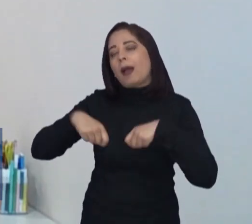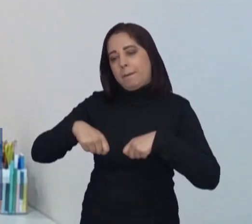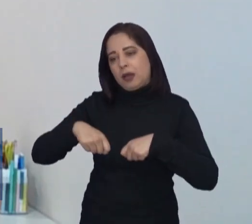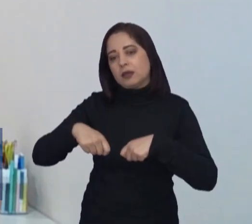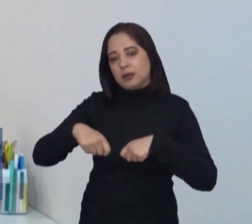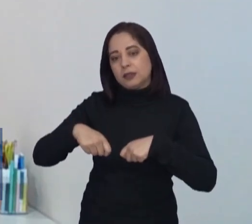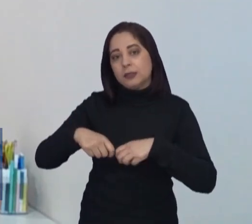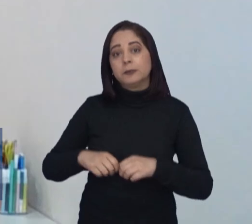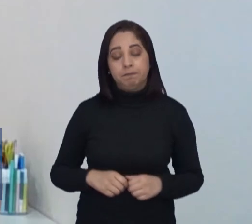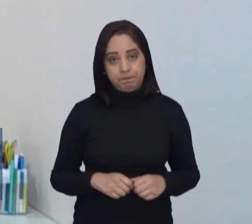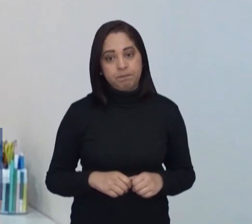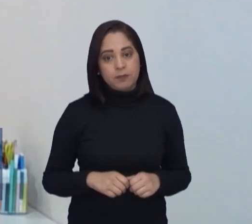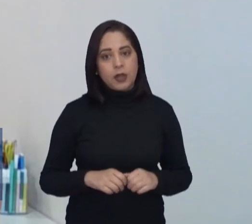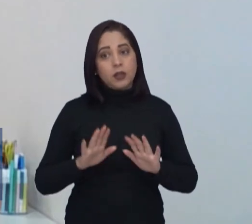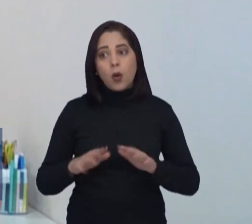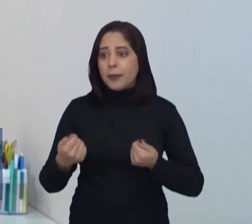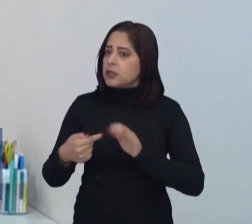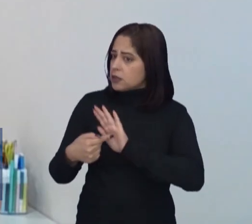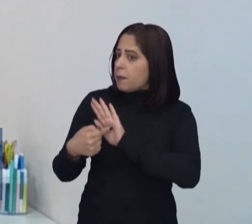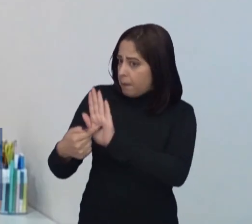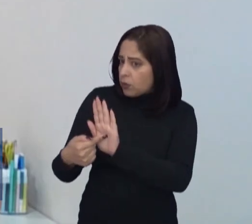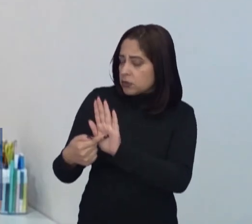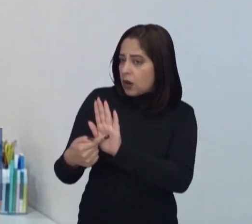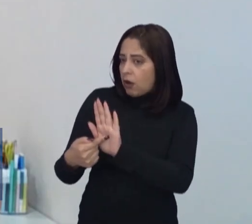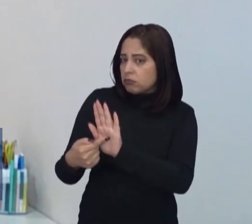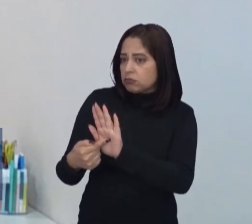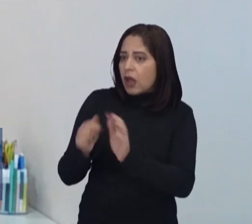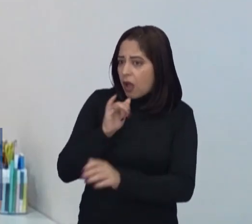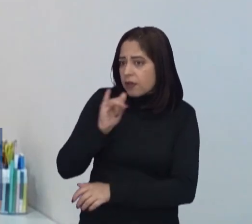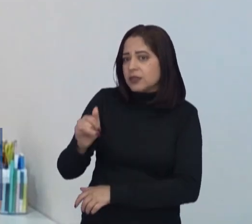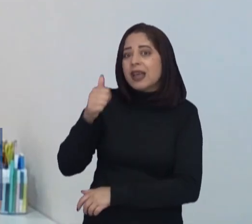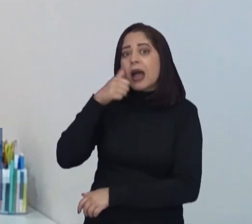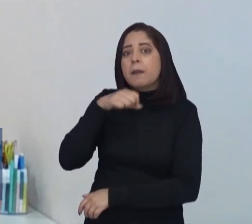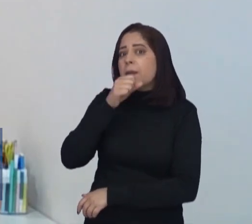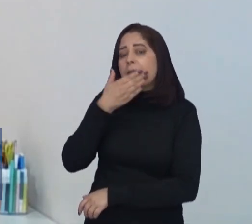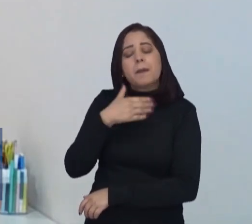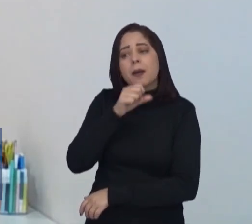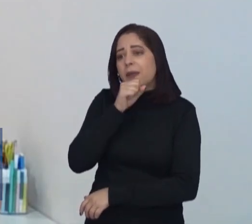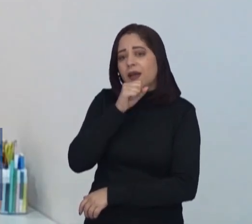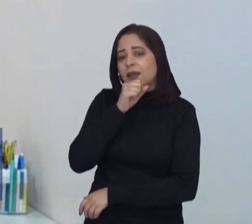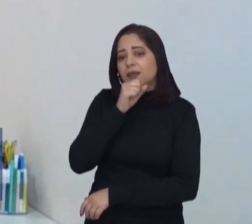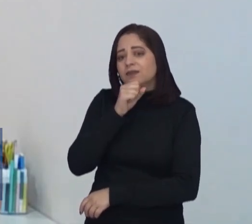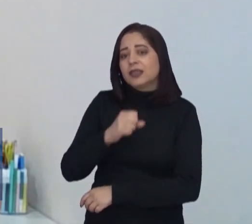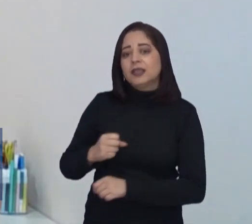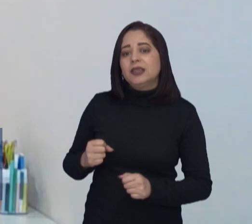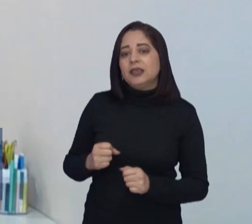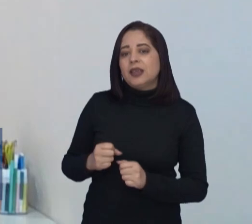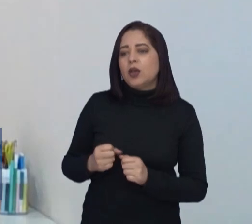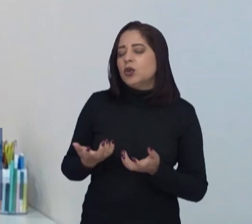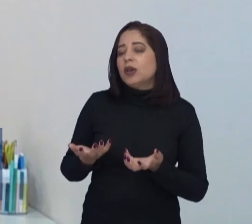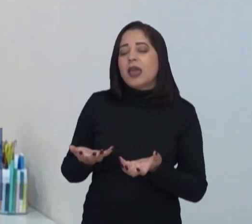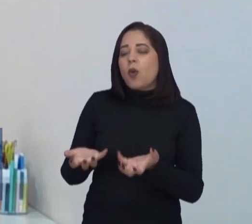futuro, né? E demonstrar para esse pai, para essa mãe, de que muito mais do que